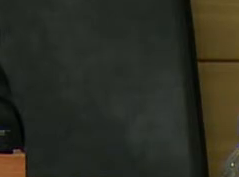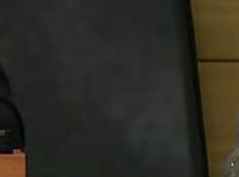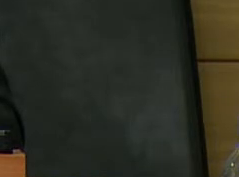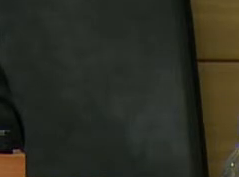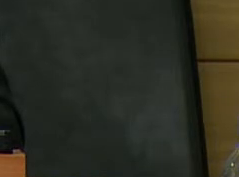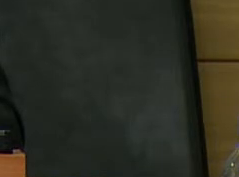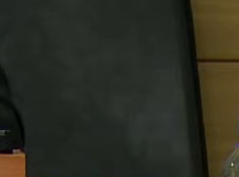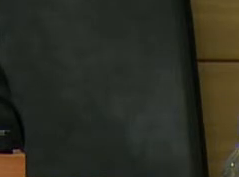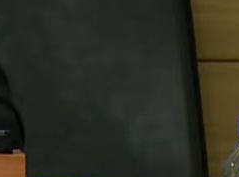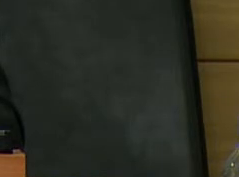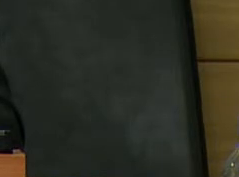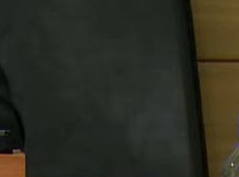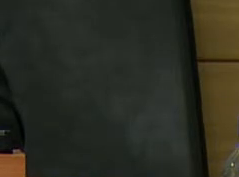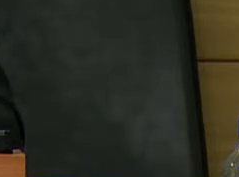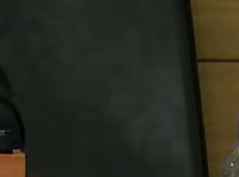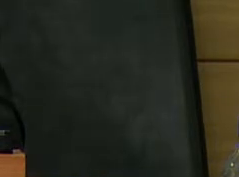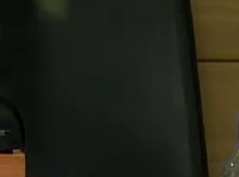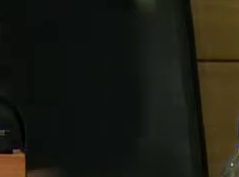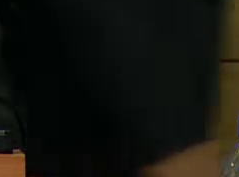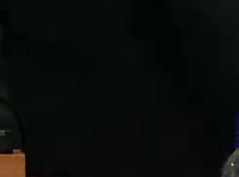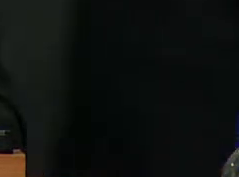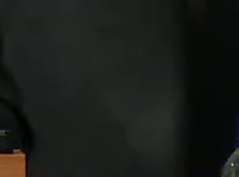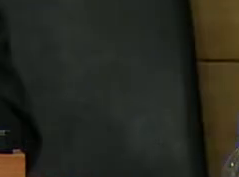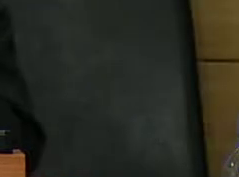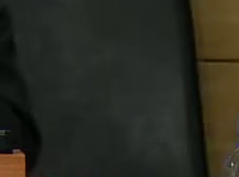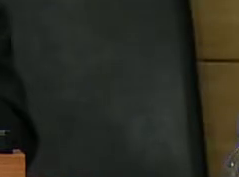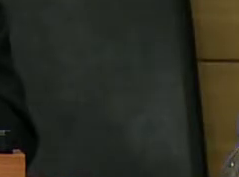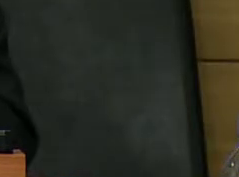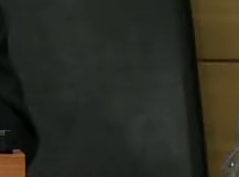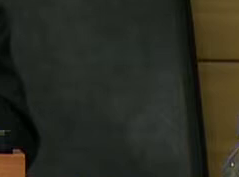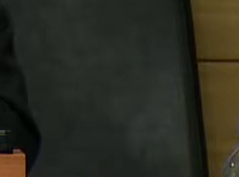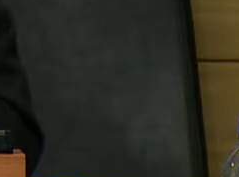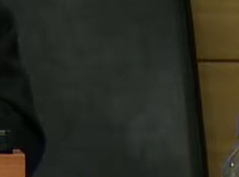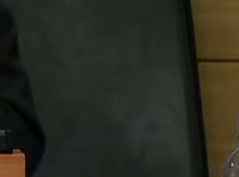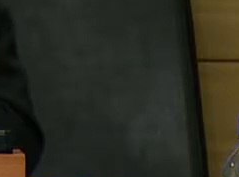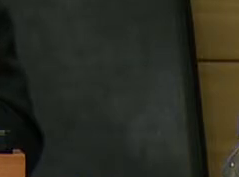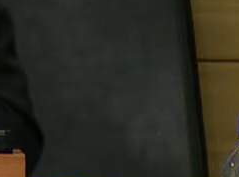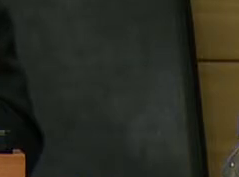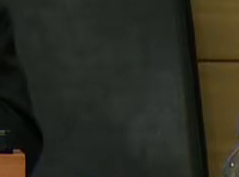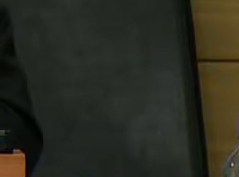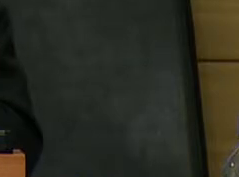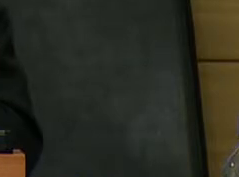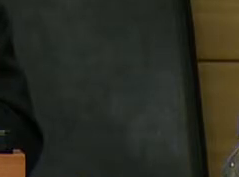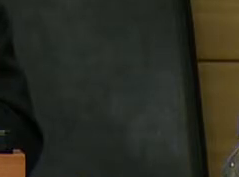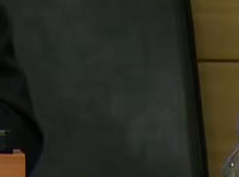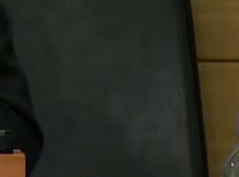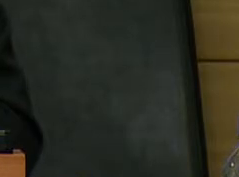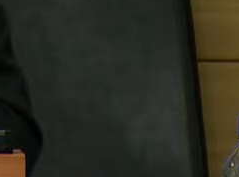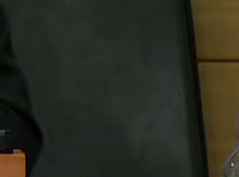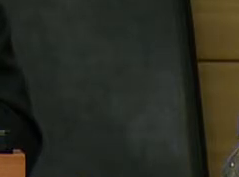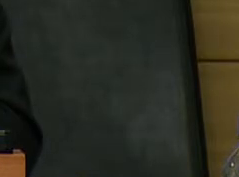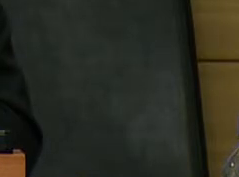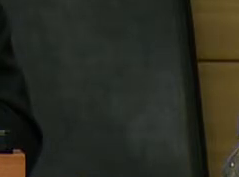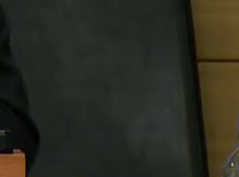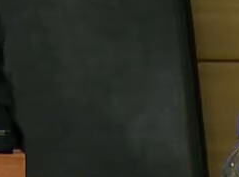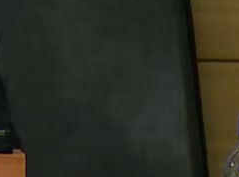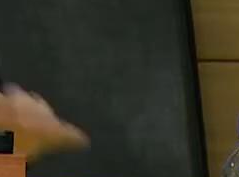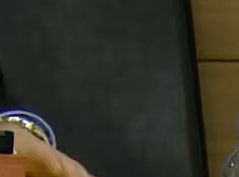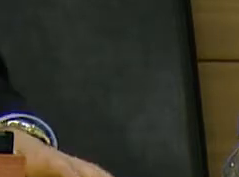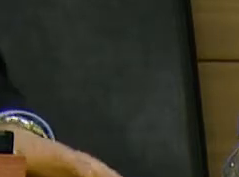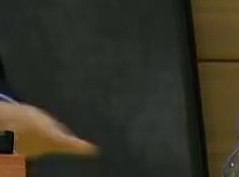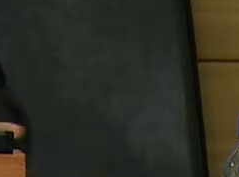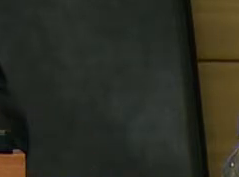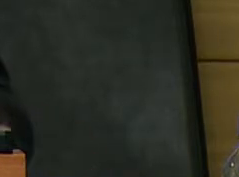viu? Sejam bem-vindos. E todos que estão no plenário. Quero convidar o vereador Vitão do